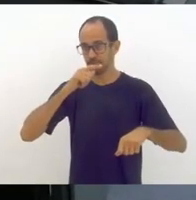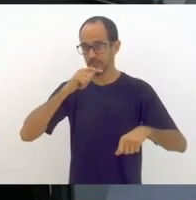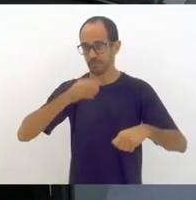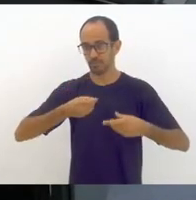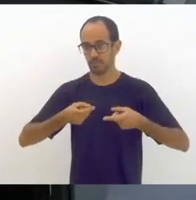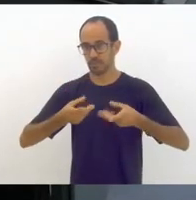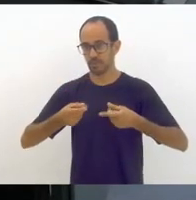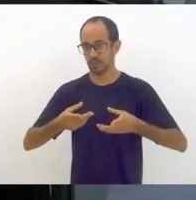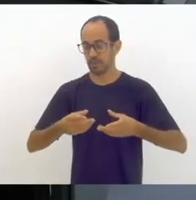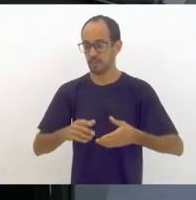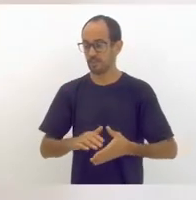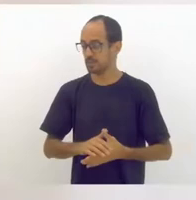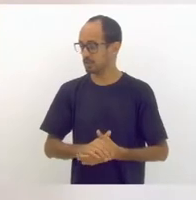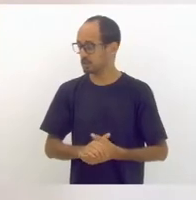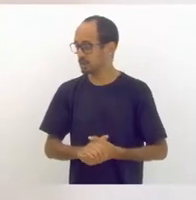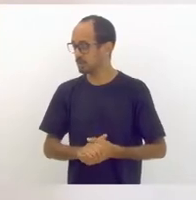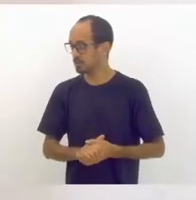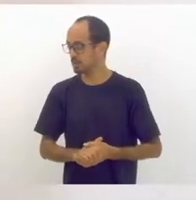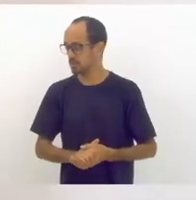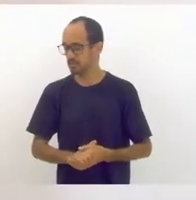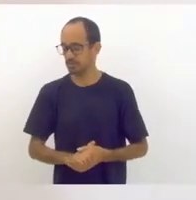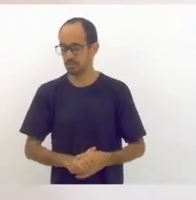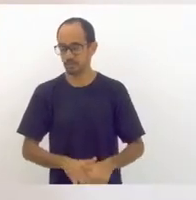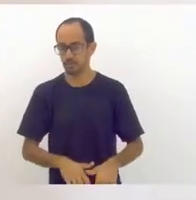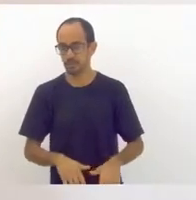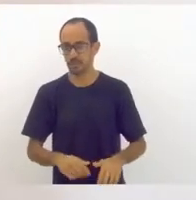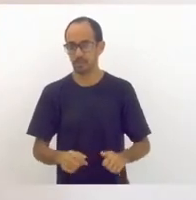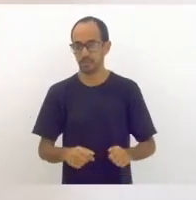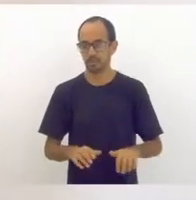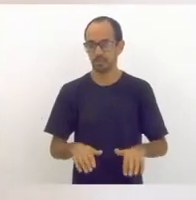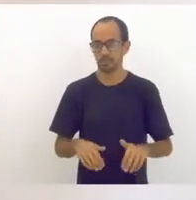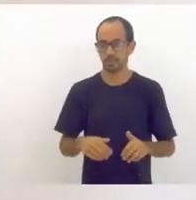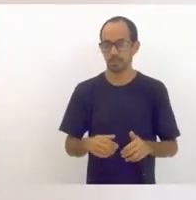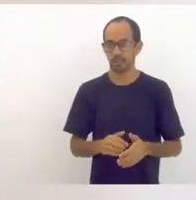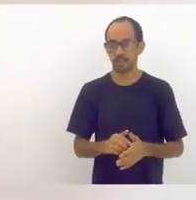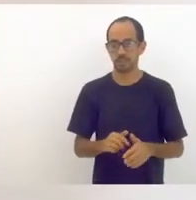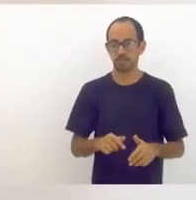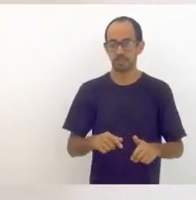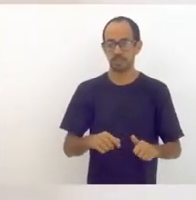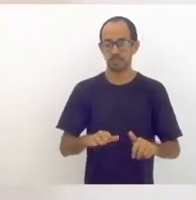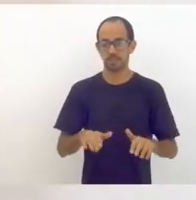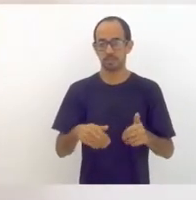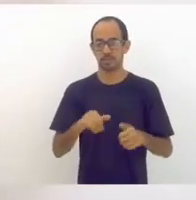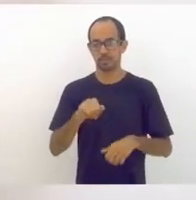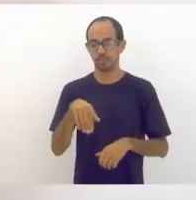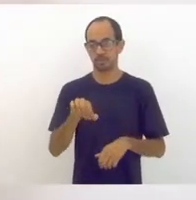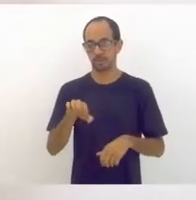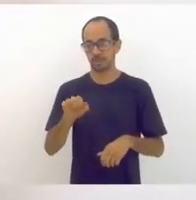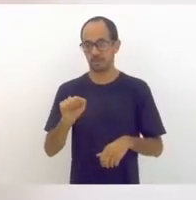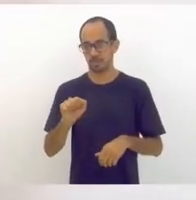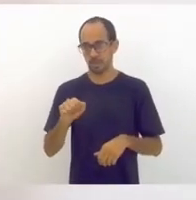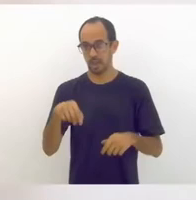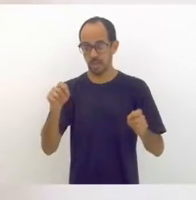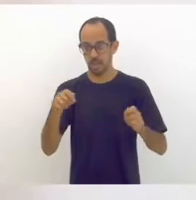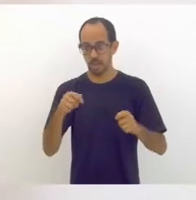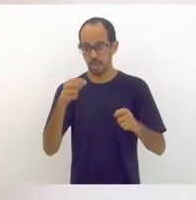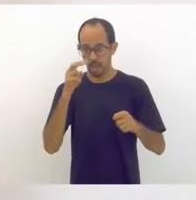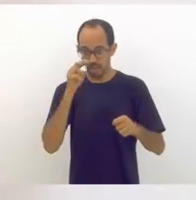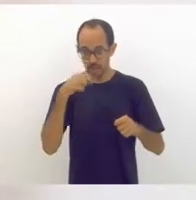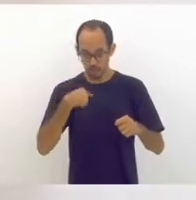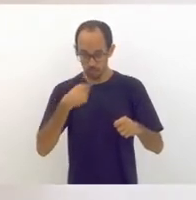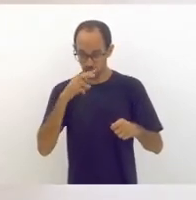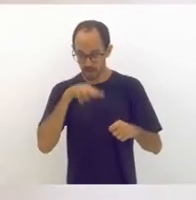de dentro da prefeitura. Isso é um absurdo. E o INE vê isso. Eu vejo da minha casa, do Google, e o INE não consegue ver